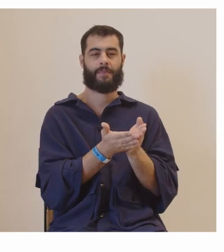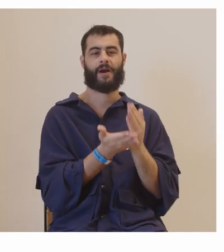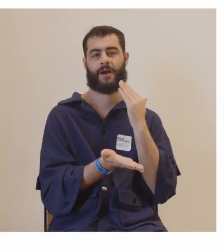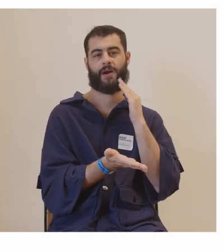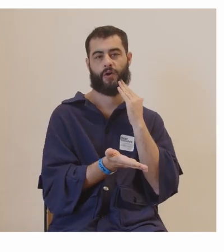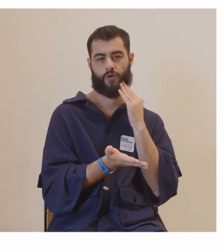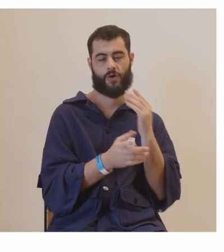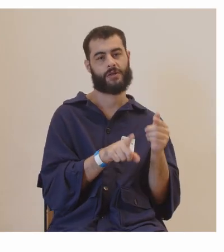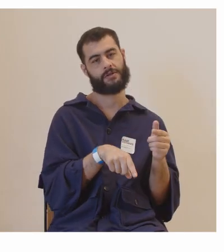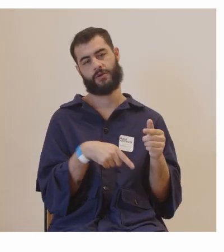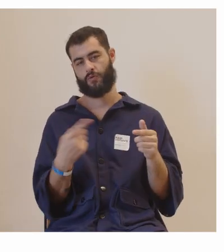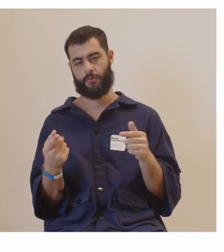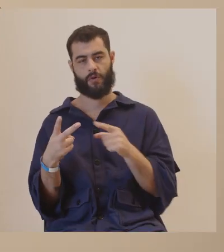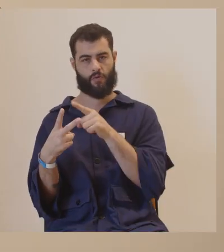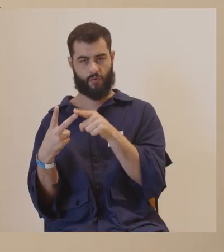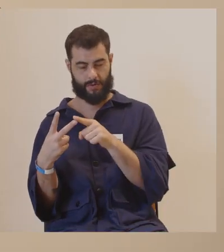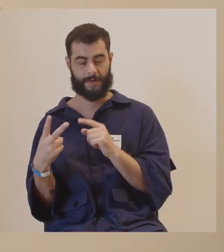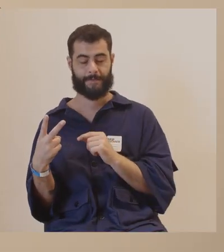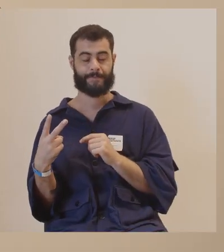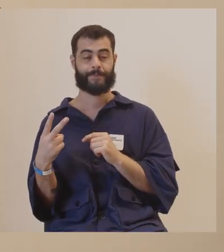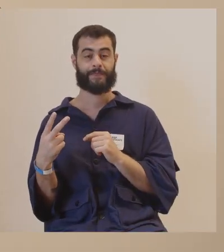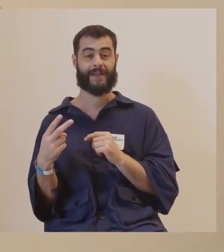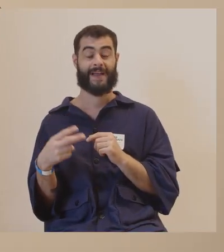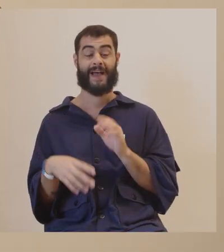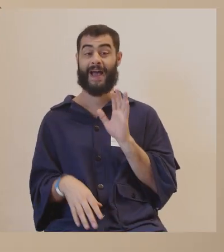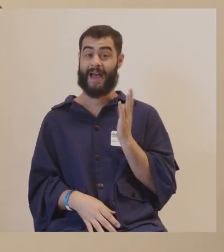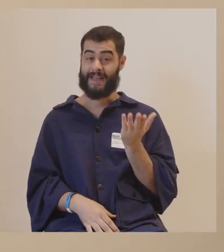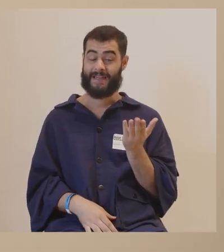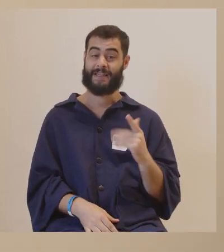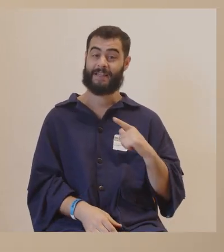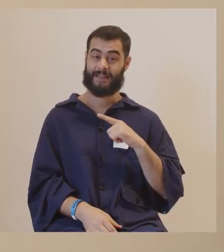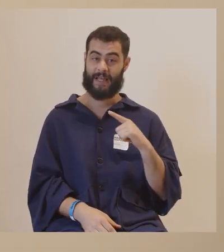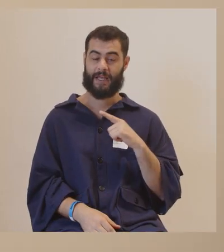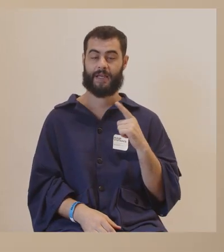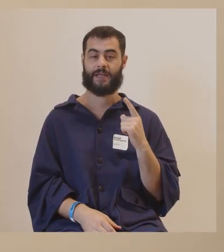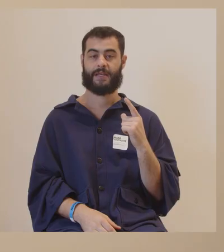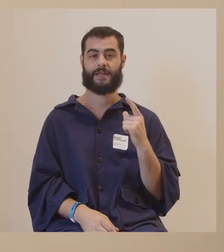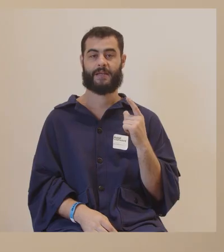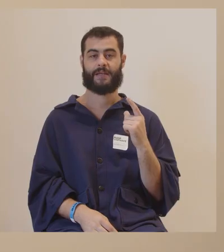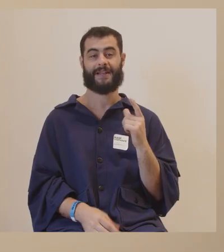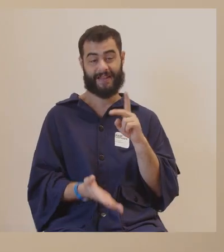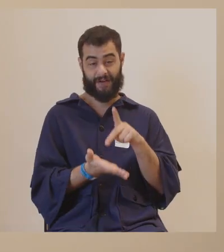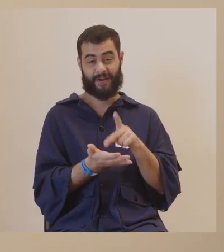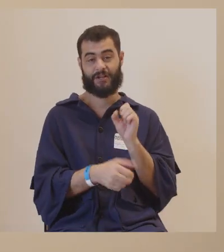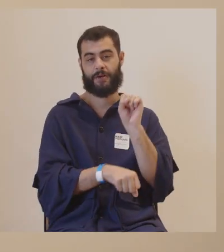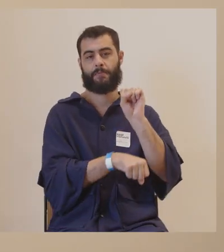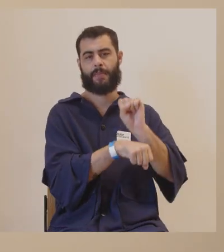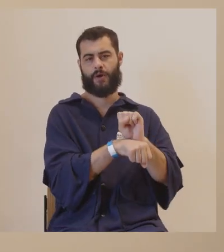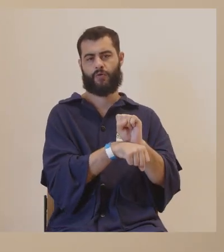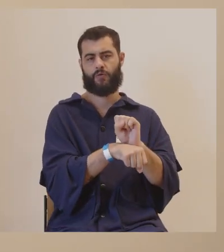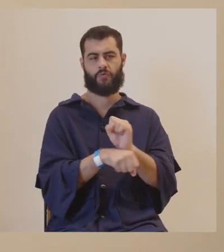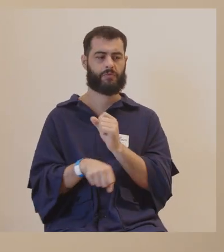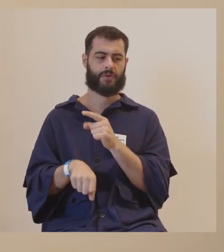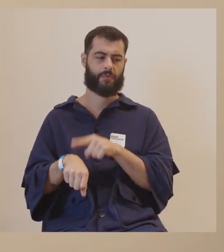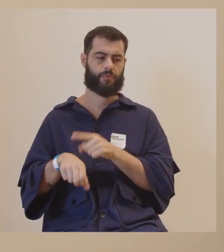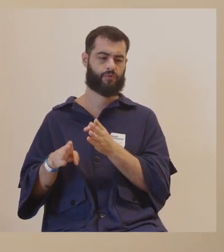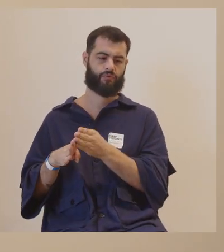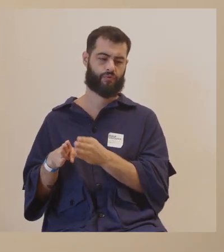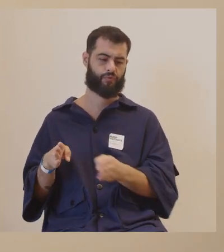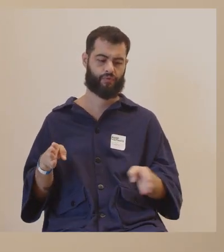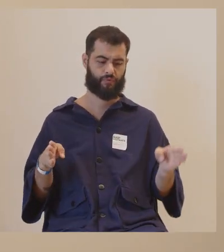uma coisa que ele... quer dizer, primeiro ele teve uma pausa aí entre as primeiras